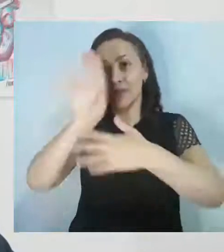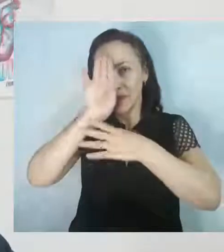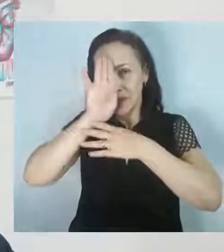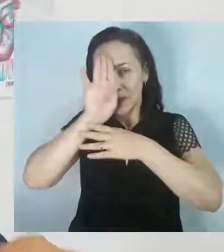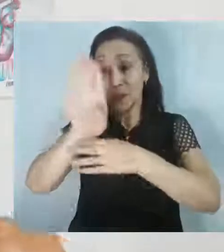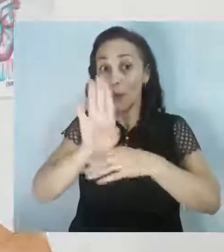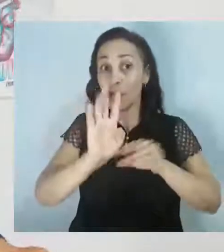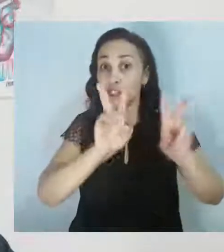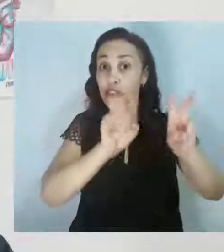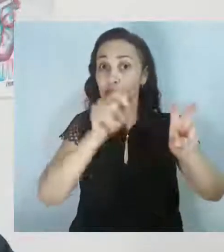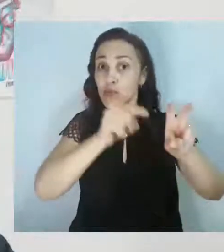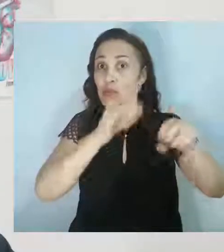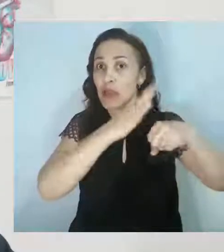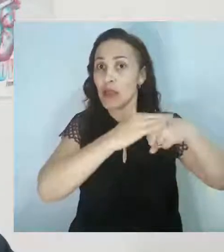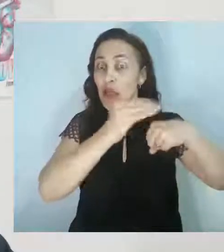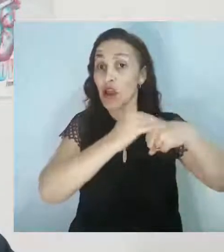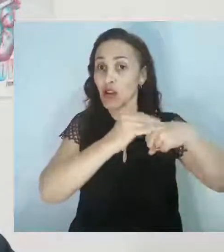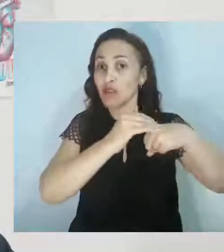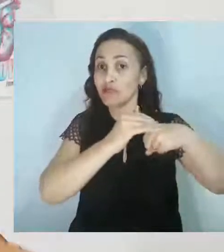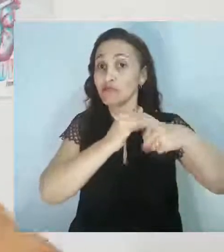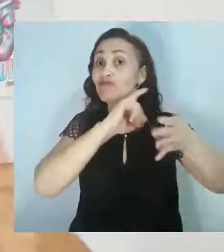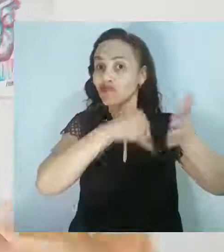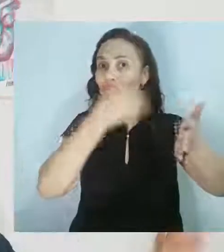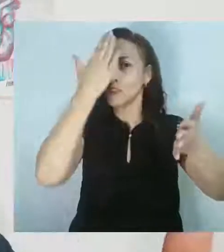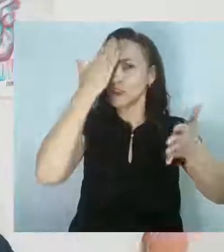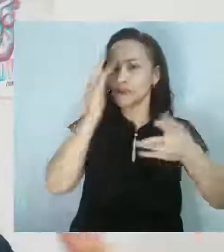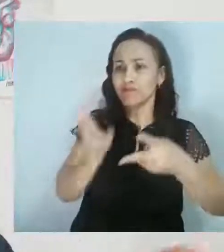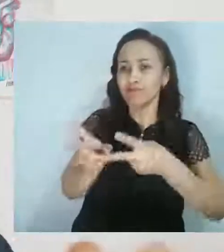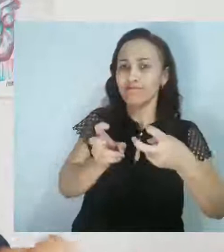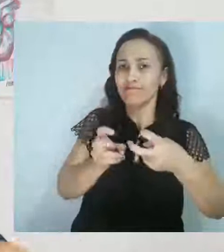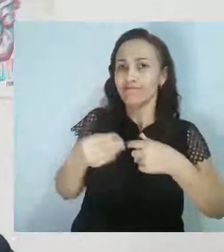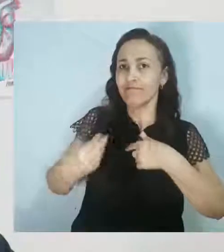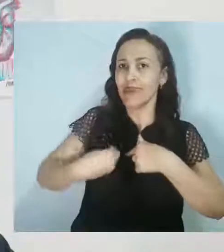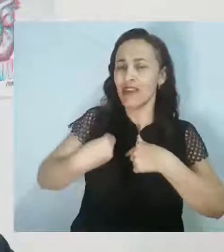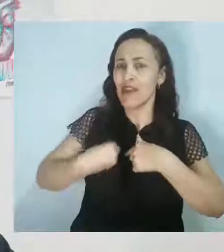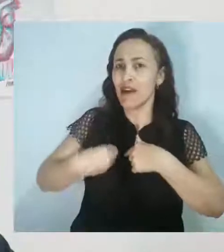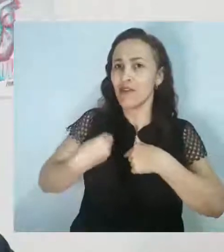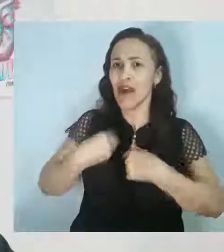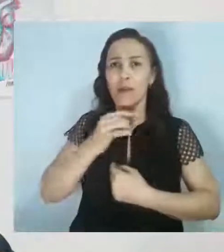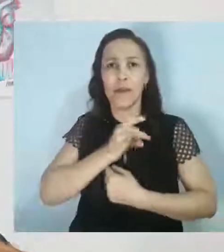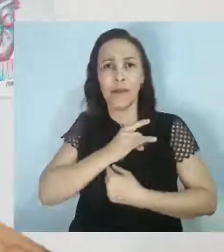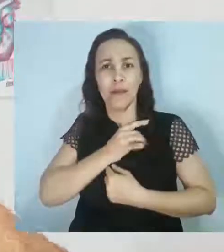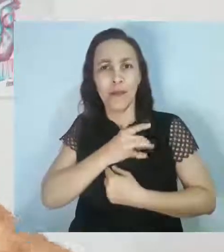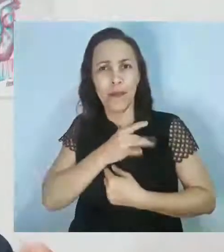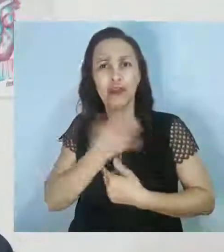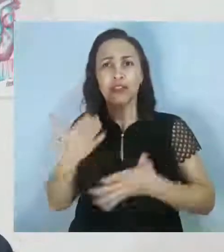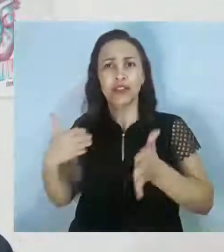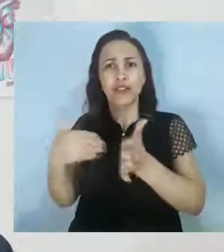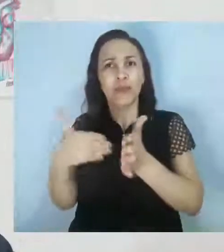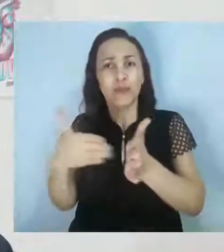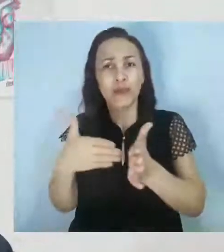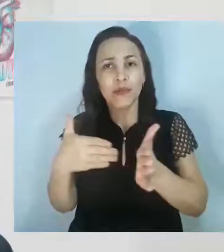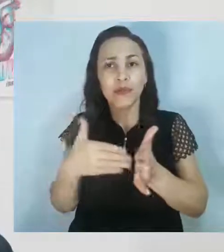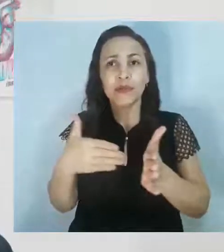da ternura, ele soube olhar para o que aconteceu na sua vida, os medos, os